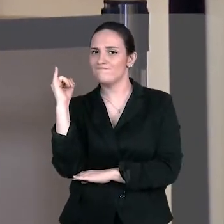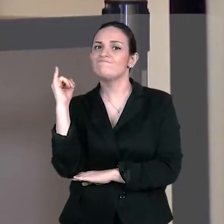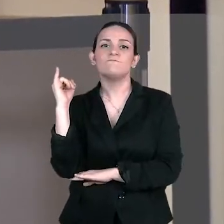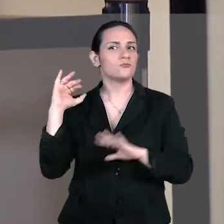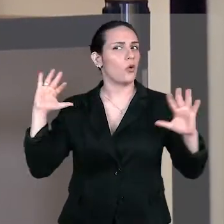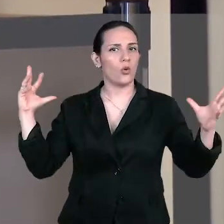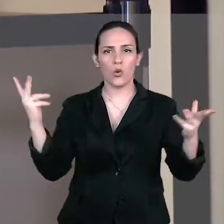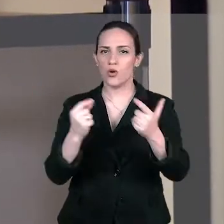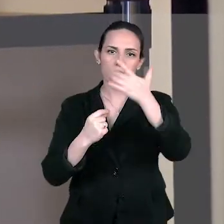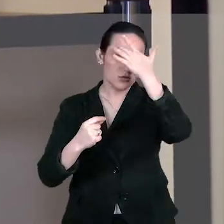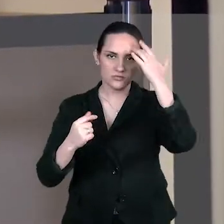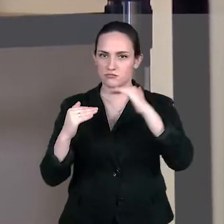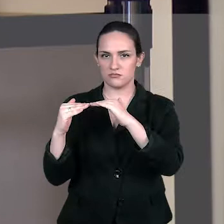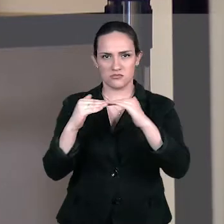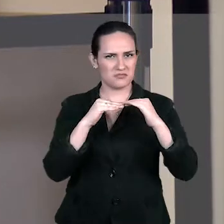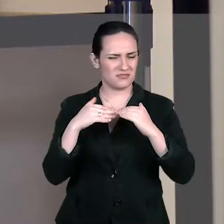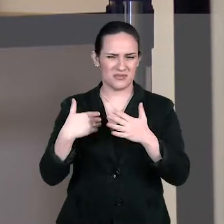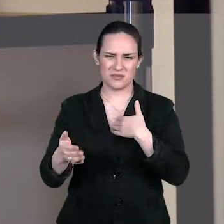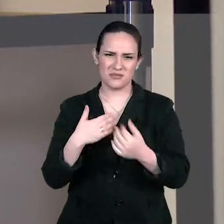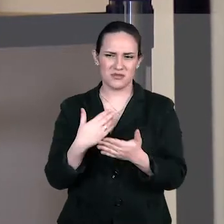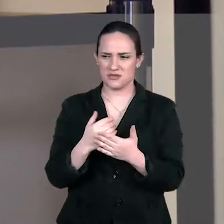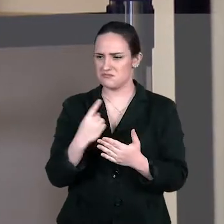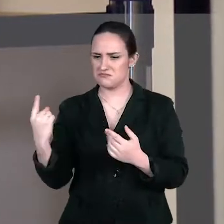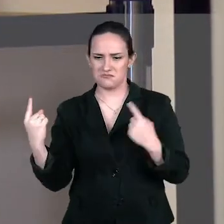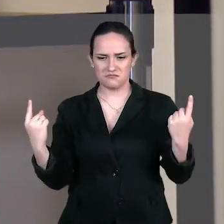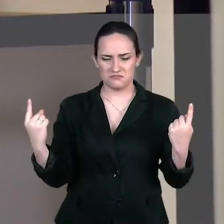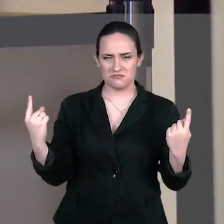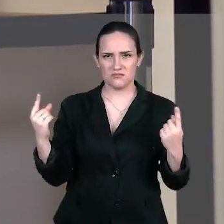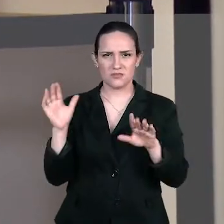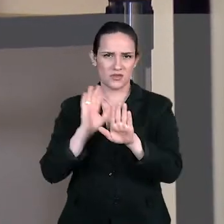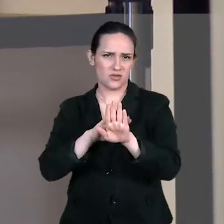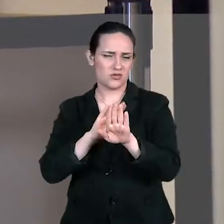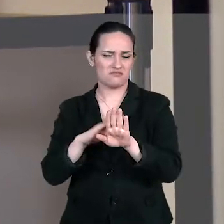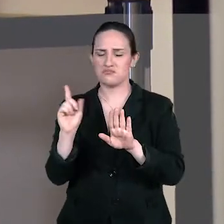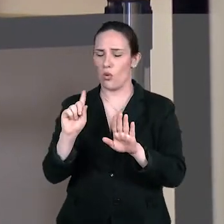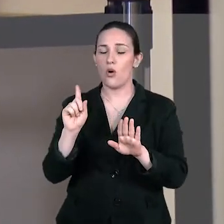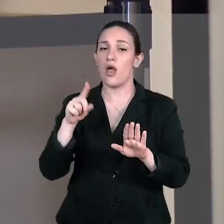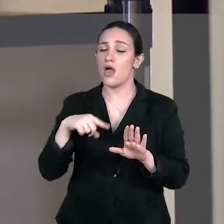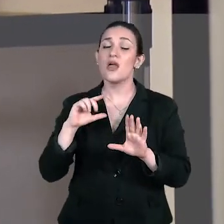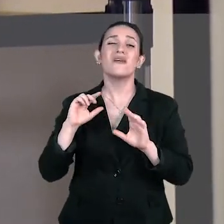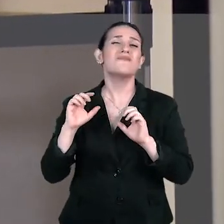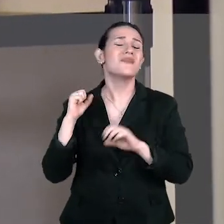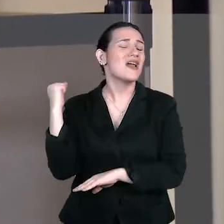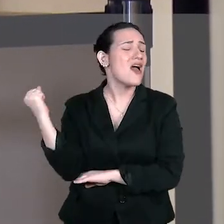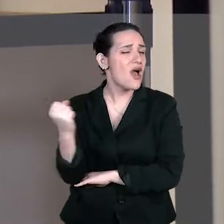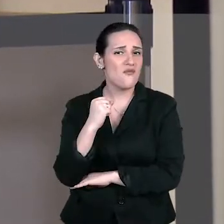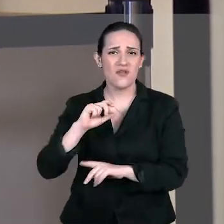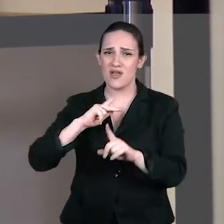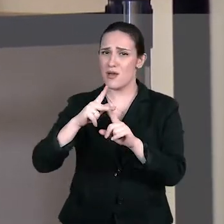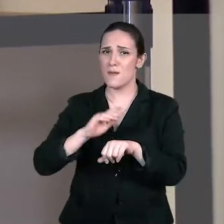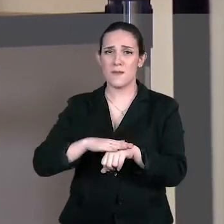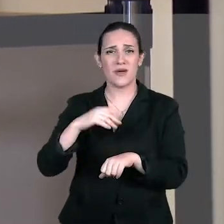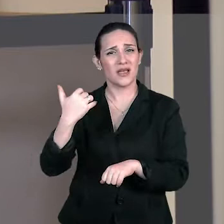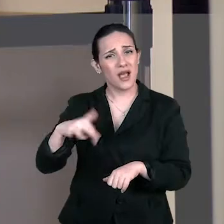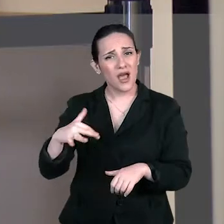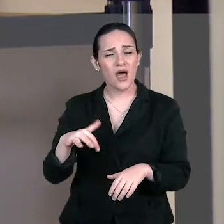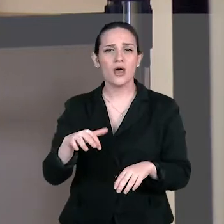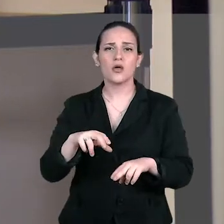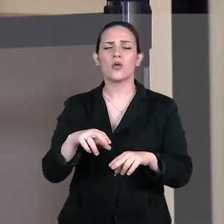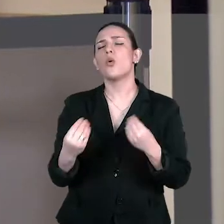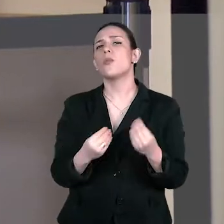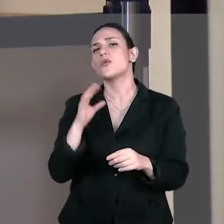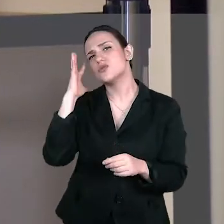tributária no Brasil é vista por todos e aí independe do espectro ideológico do nosso interlocutor como muito elevada. E o que fazer para remediar